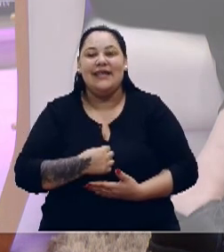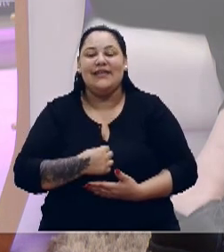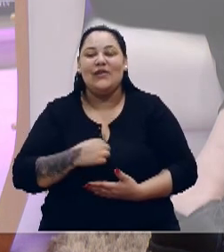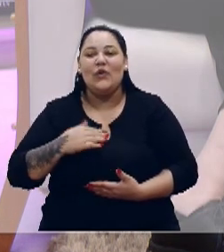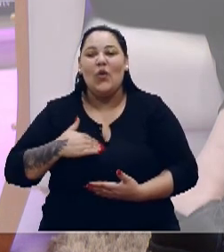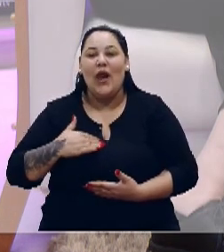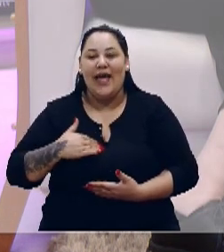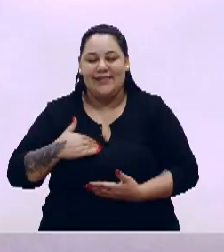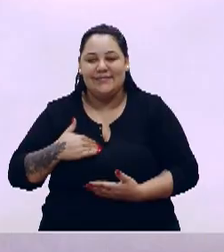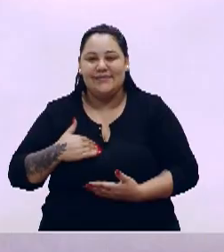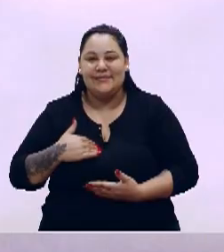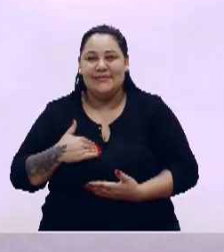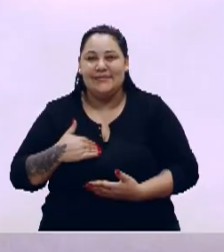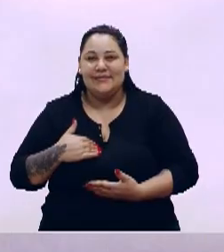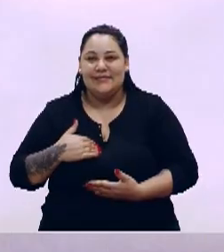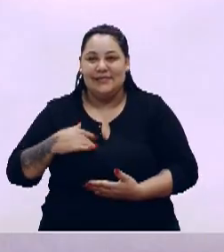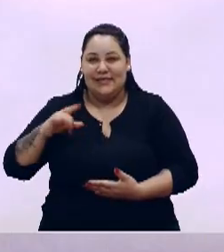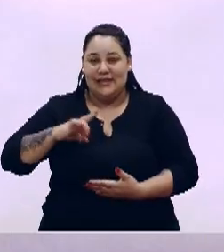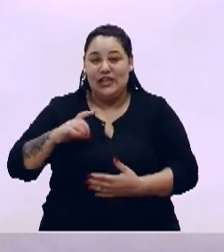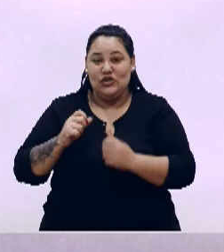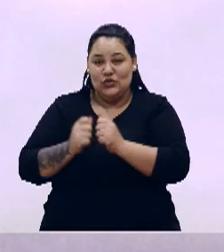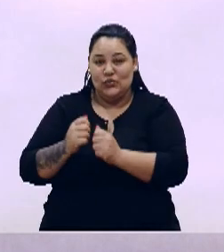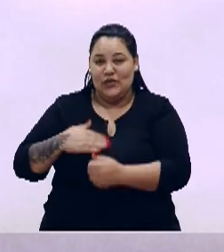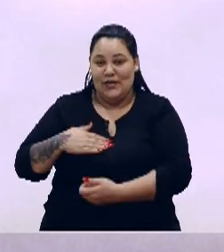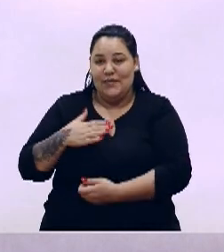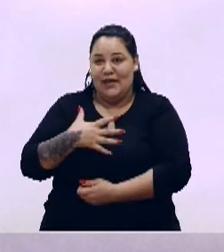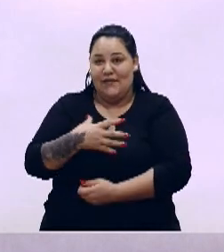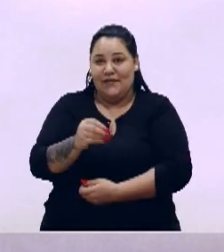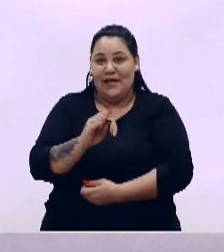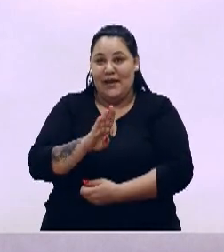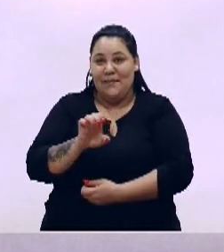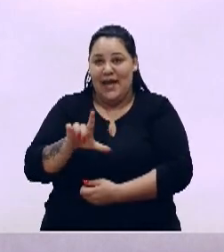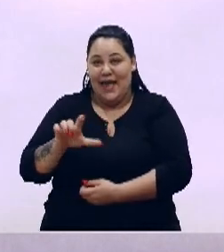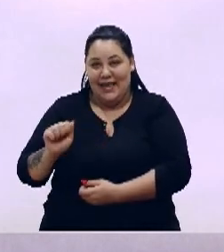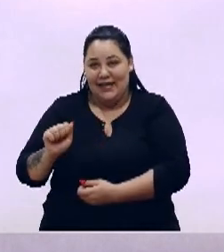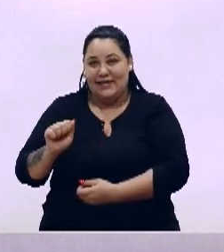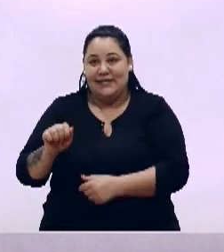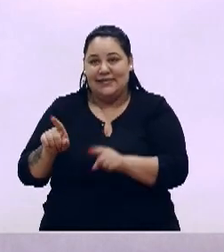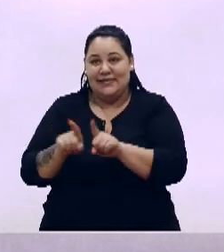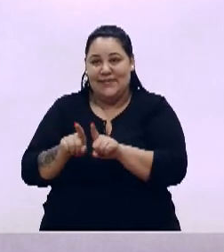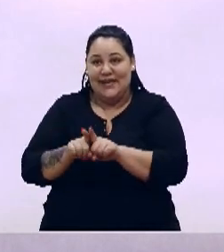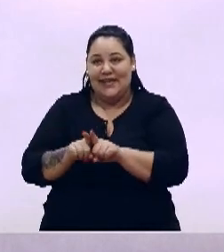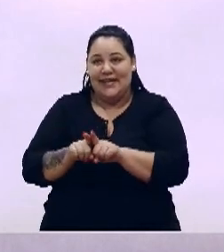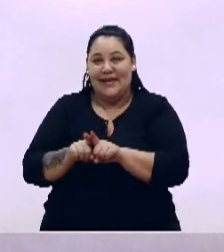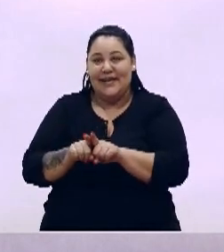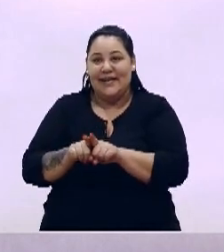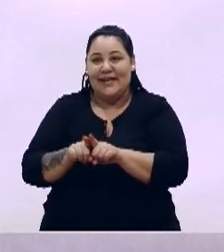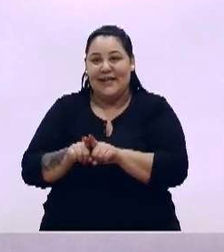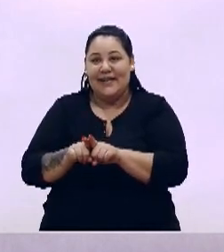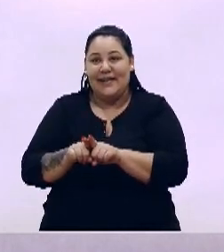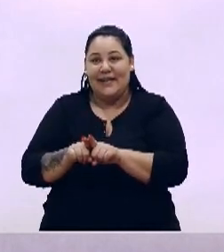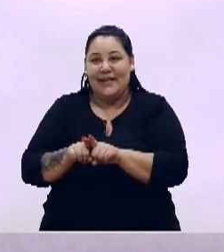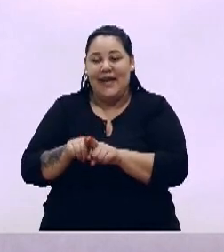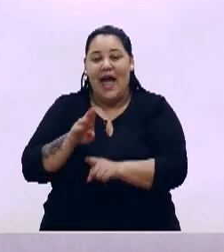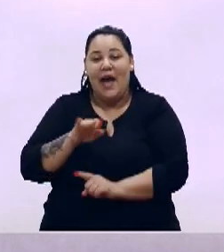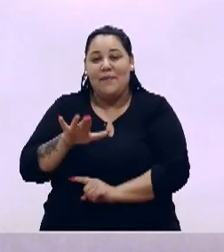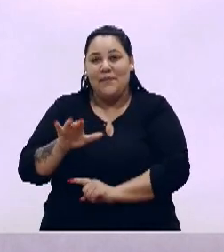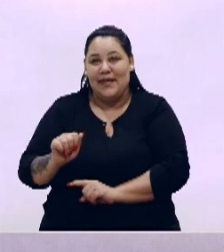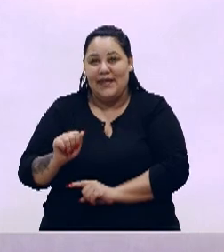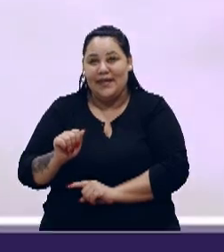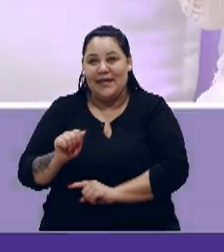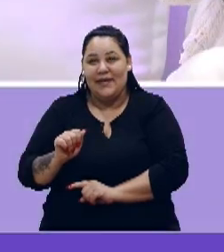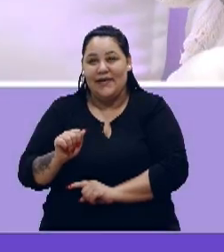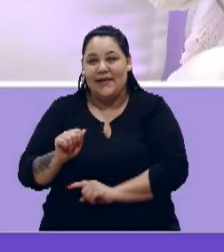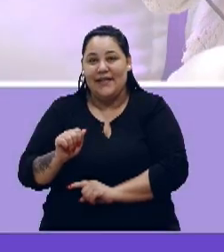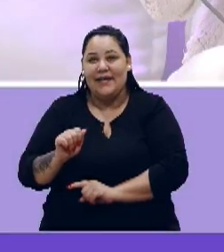eu carrego, né, a minha Bela, que o Matheus chama de Bia Bia, que é Brilha Brilha. Carrego a minha filha Chorra, que me